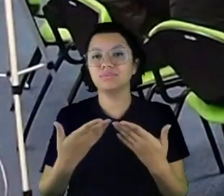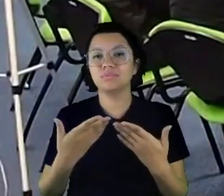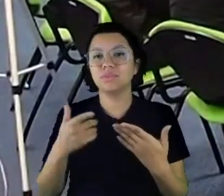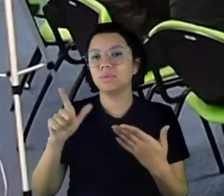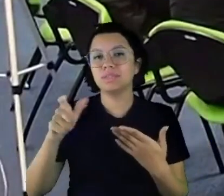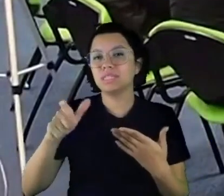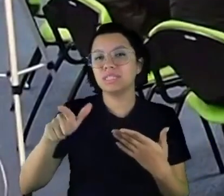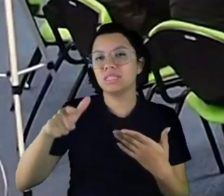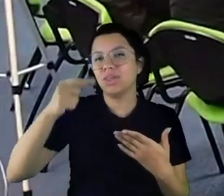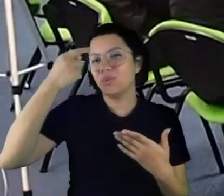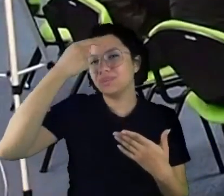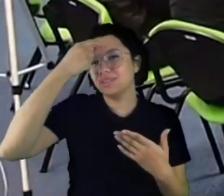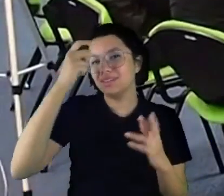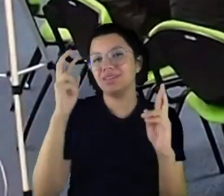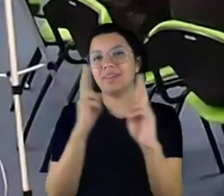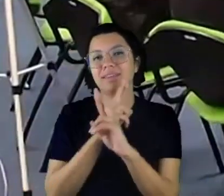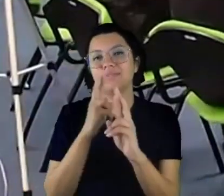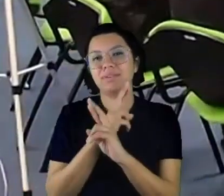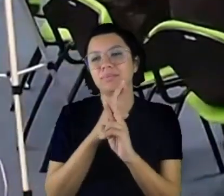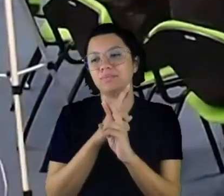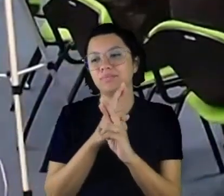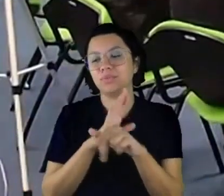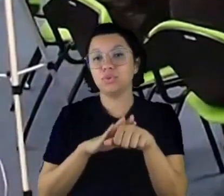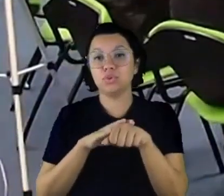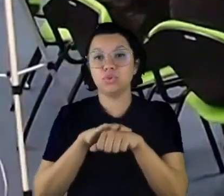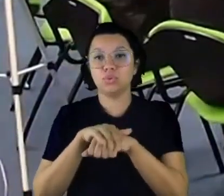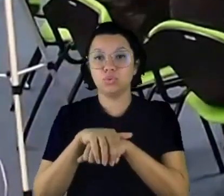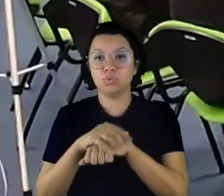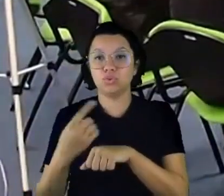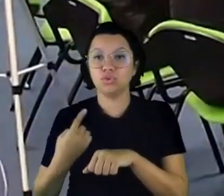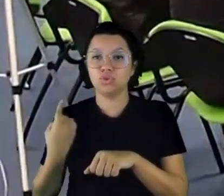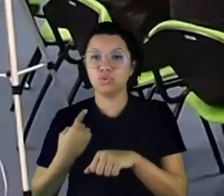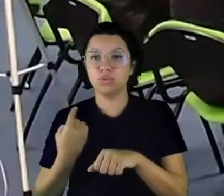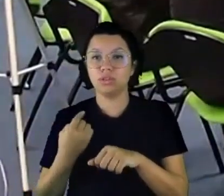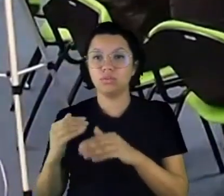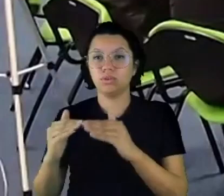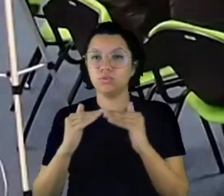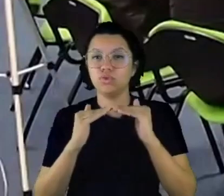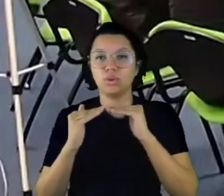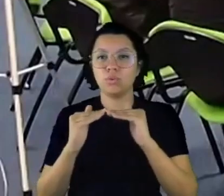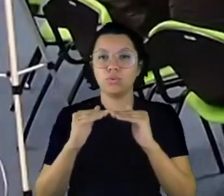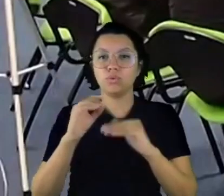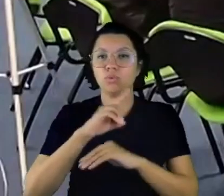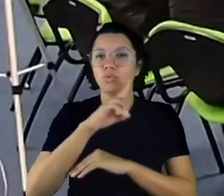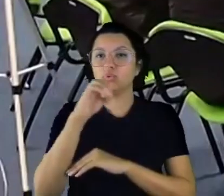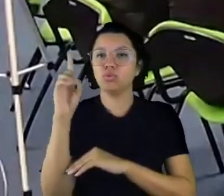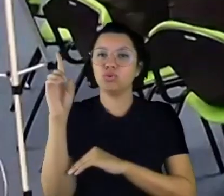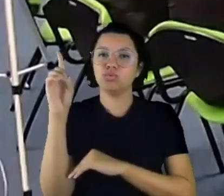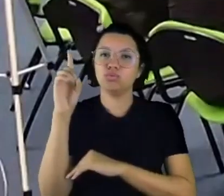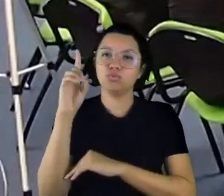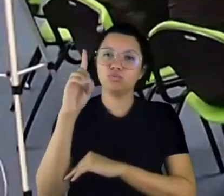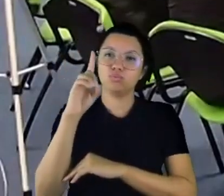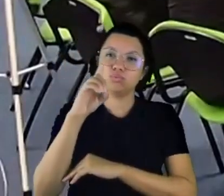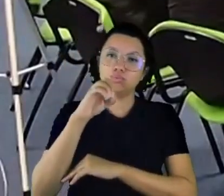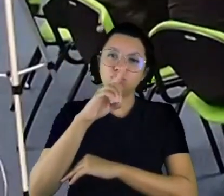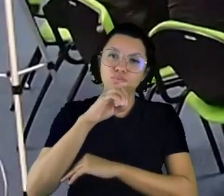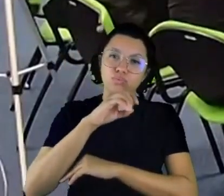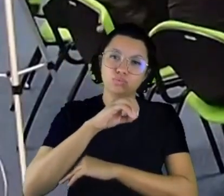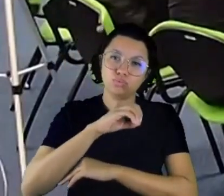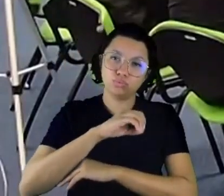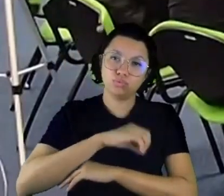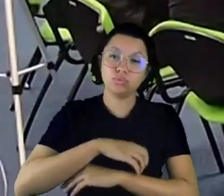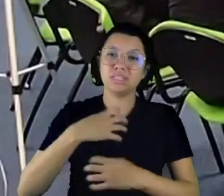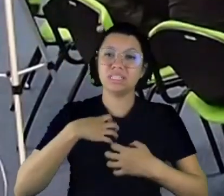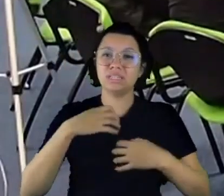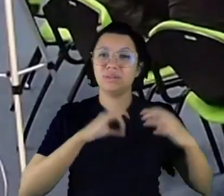essa associação de noite e solidão. Então, à medida que o dia vai se pondo, o sentimento de medo